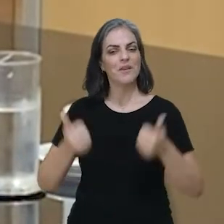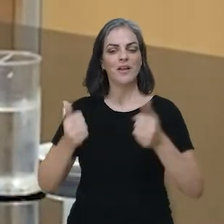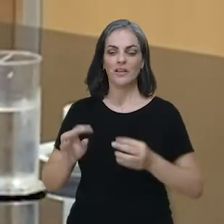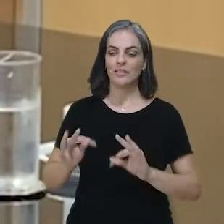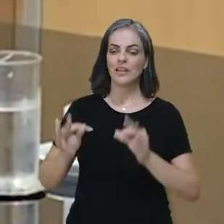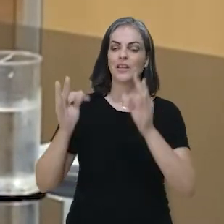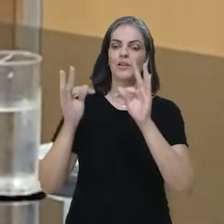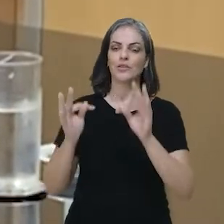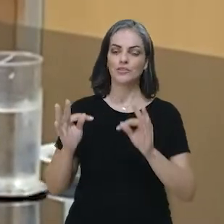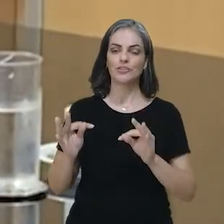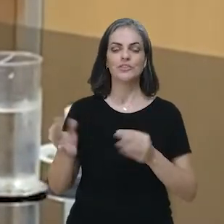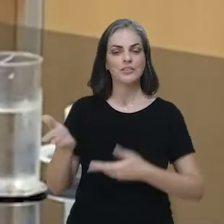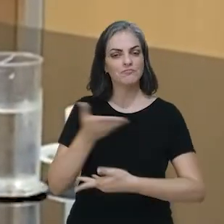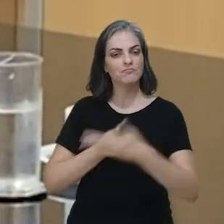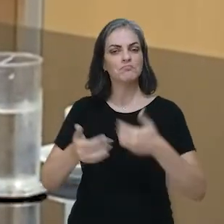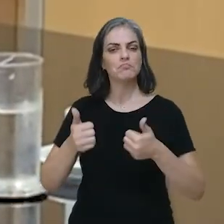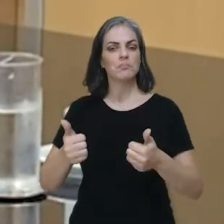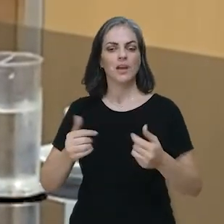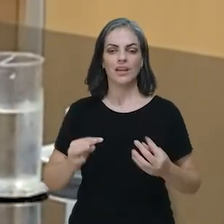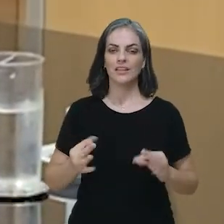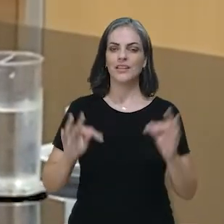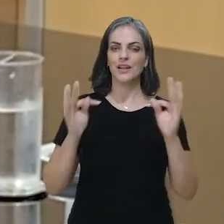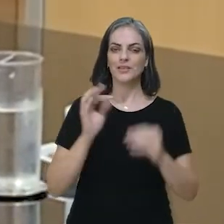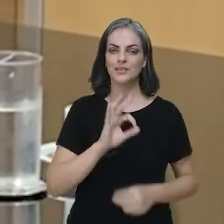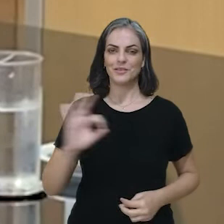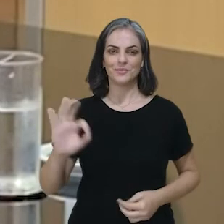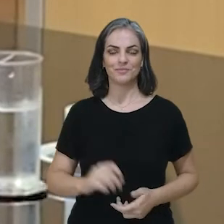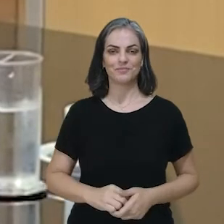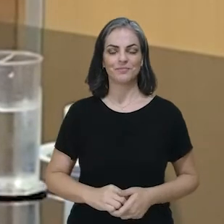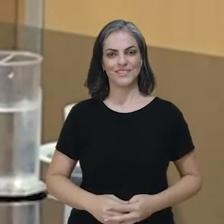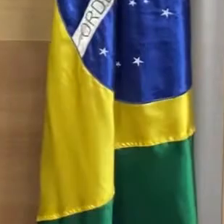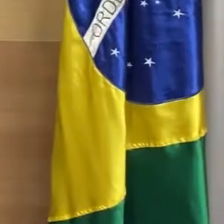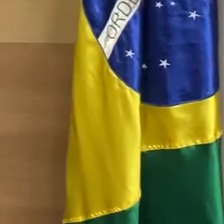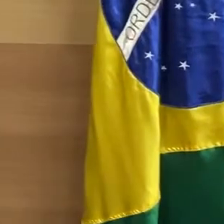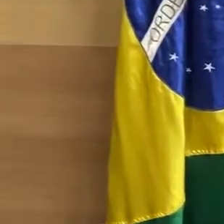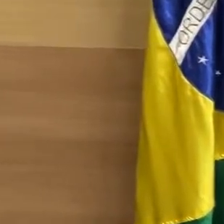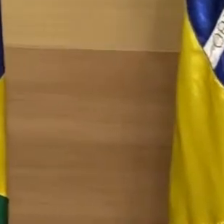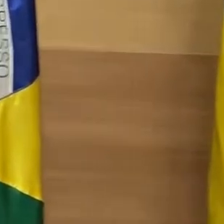com dados de uma plataforma ligada ao governo federal, uma tecnologia de excelência.